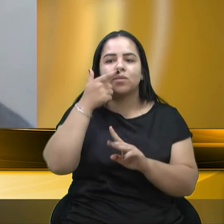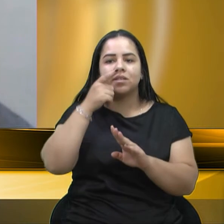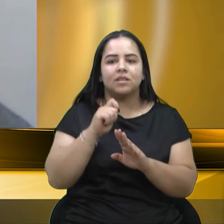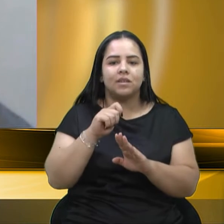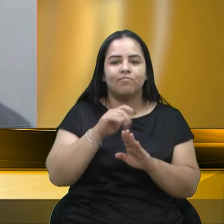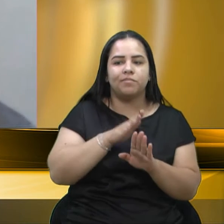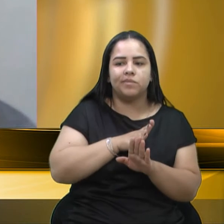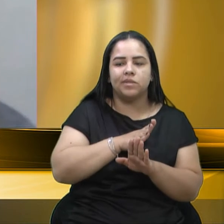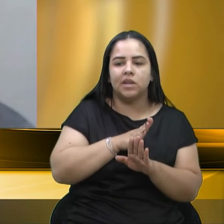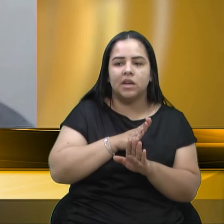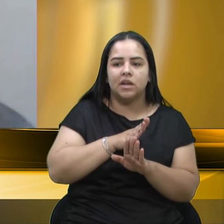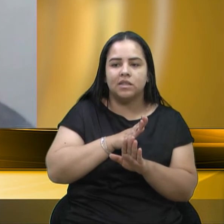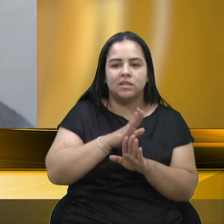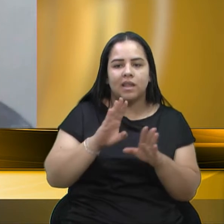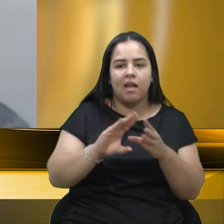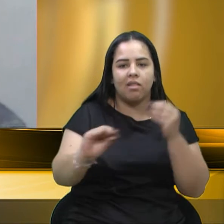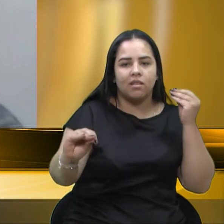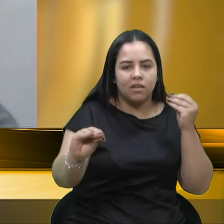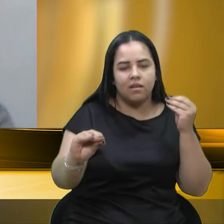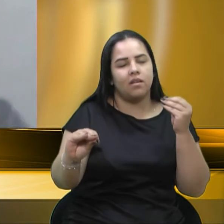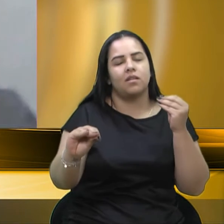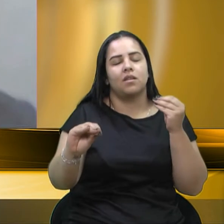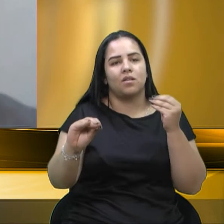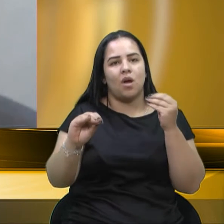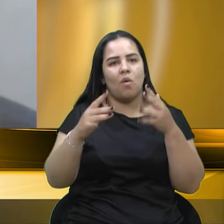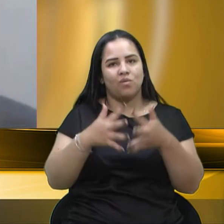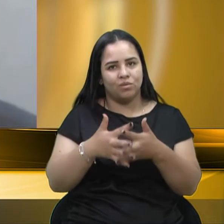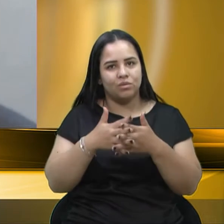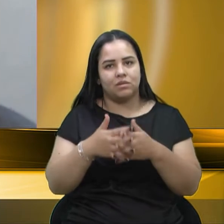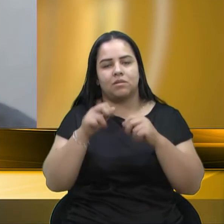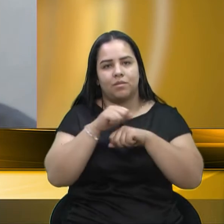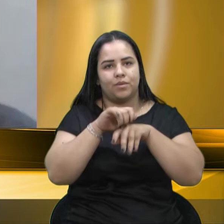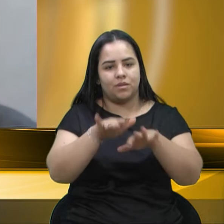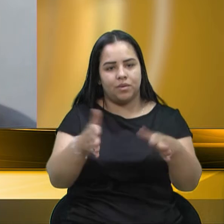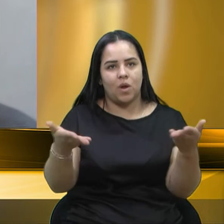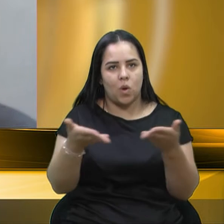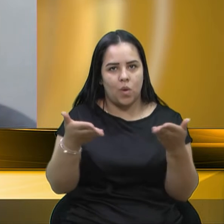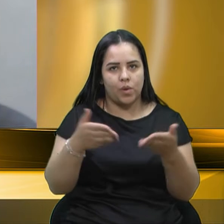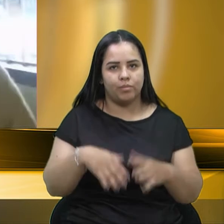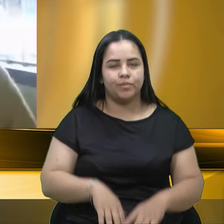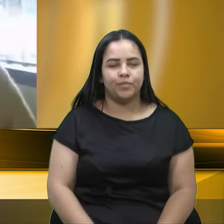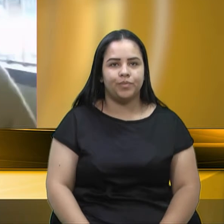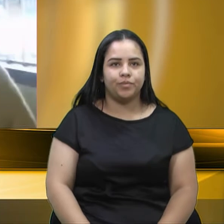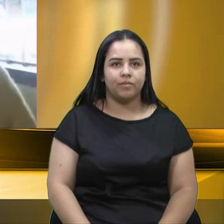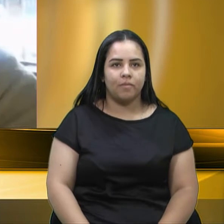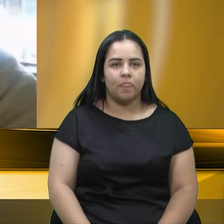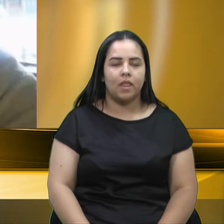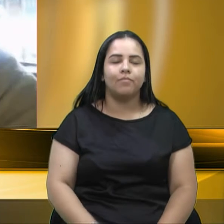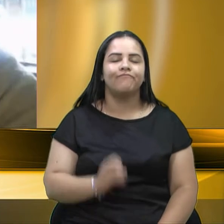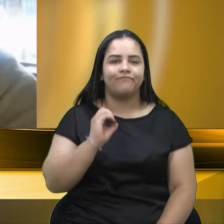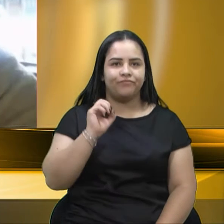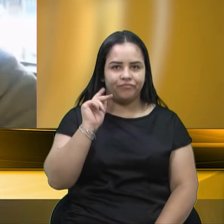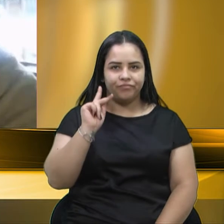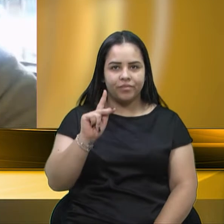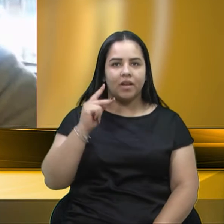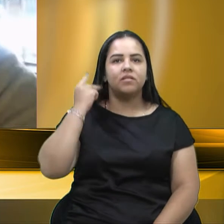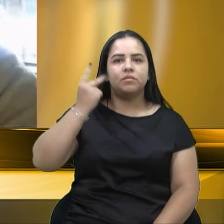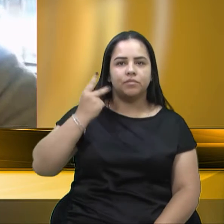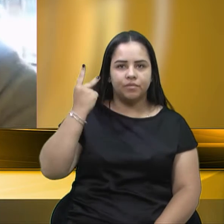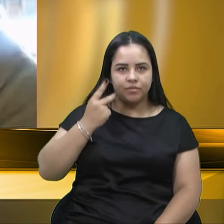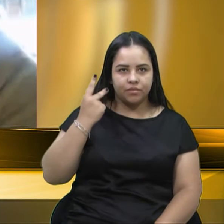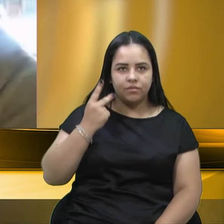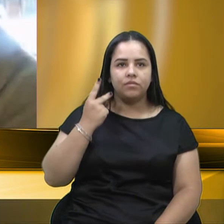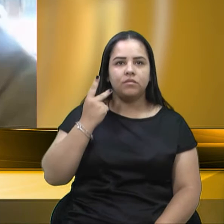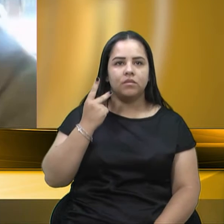vive com relação à pandemia. Vereadora Denise, depois eu concluo. Bom, vereador Felipe, acho que esse tema que o senhor traz, ele é extremamente importante, o